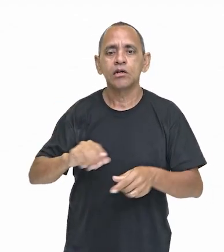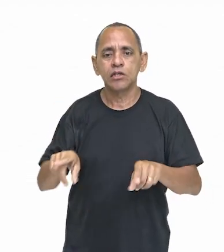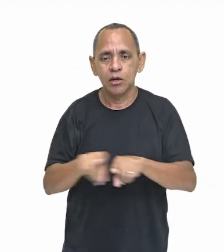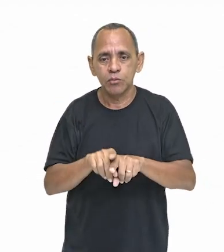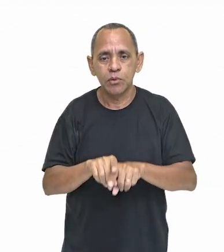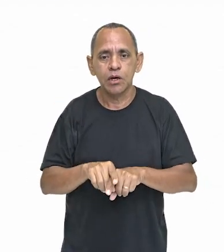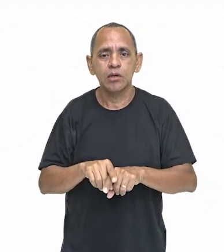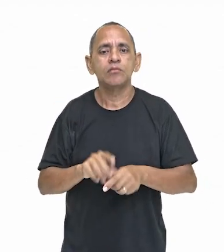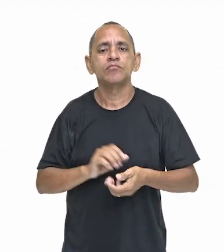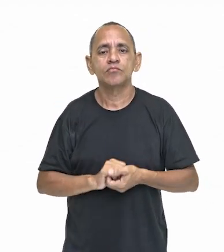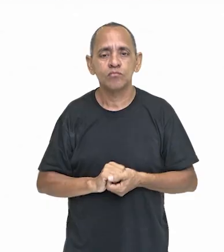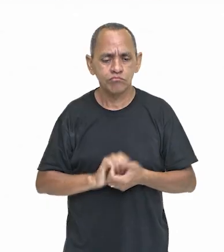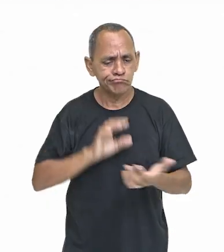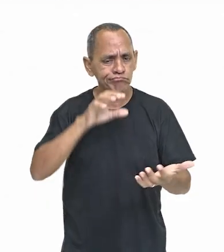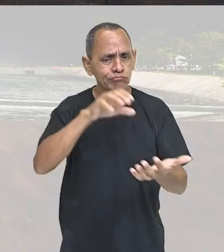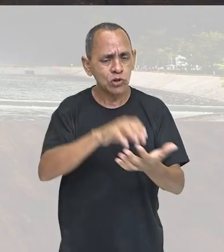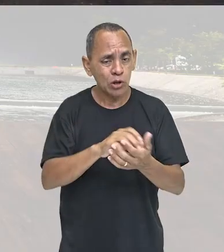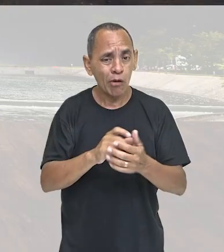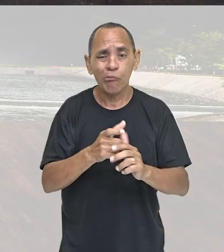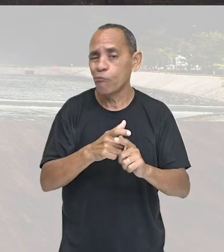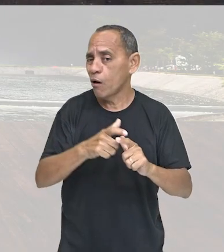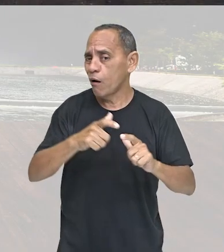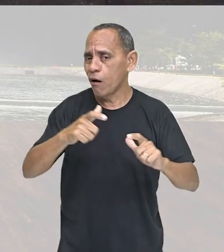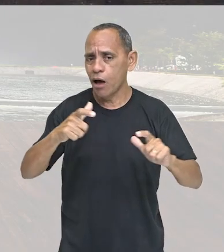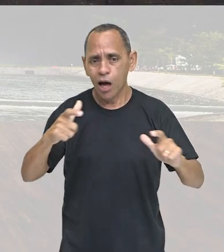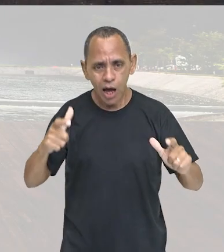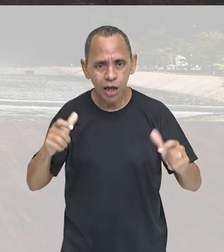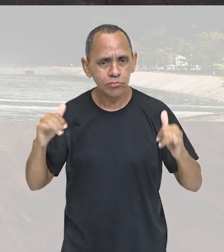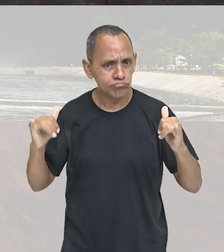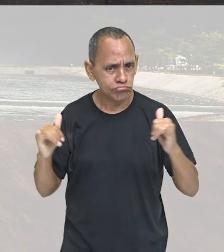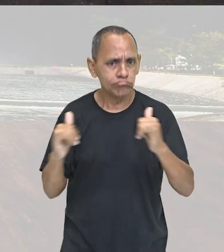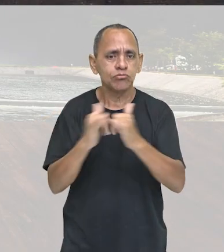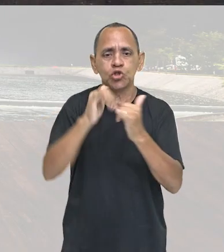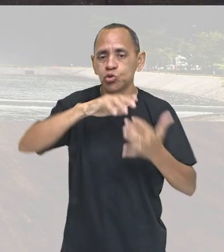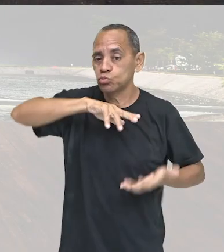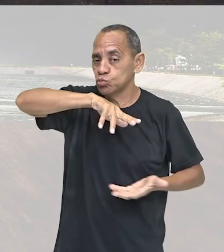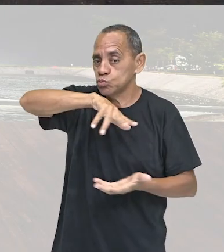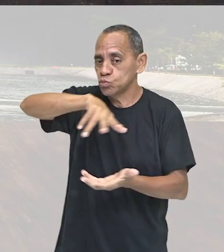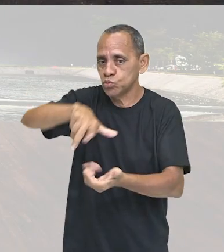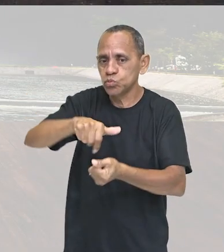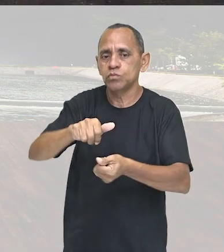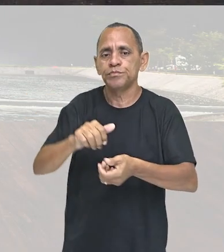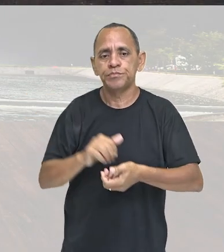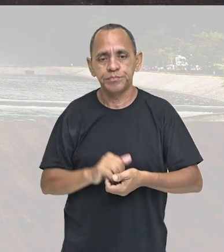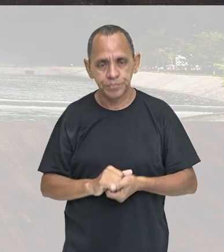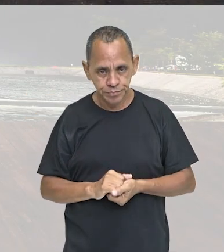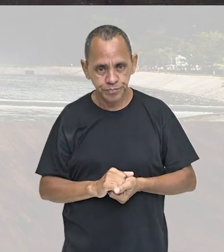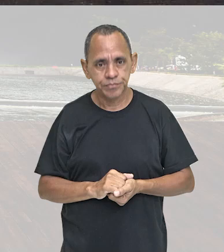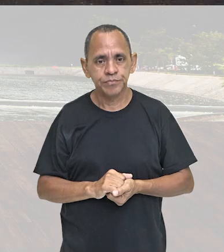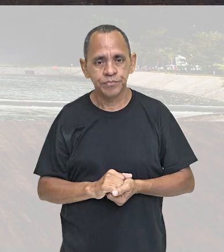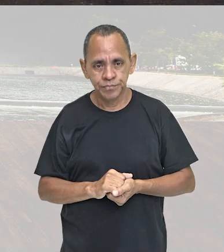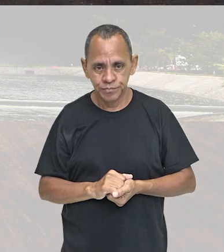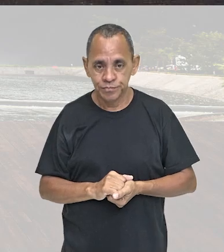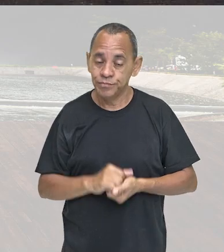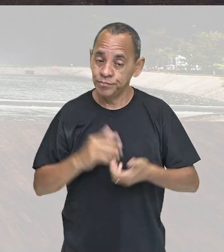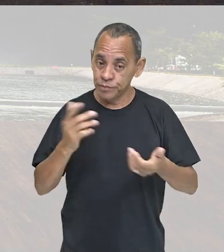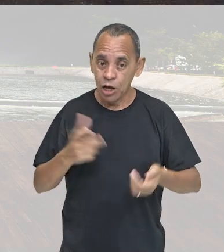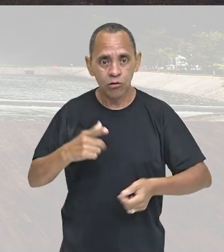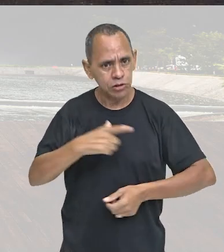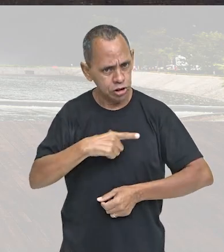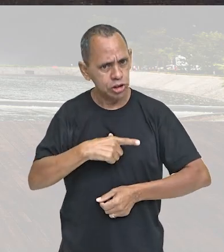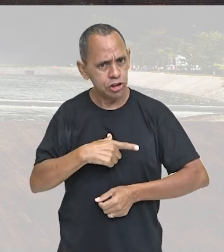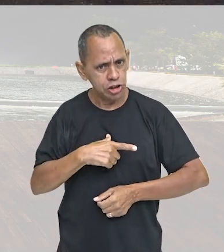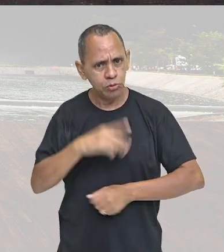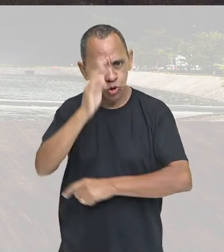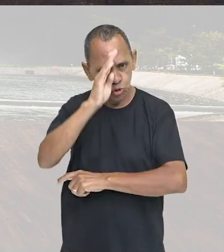maiores usinas hidrelétricas do mundo, né, pessoal? Então, nós temos aqui no